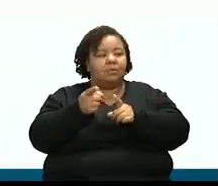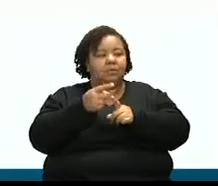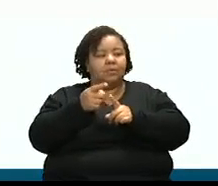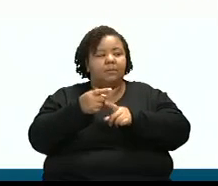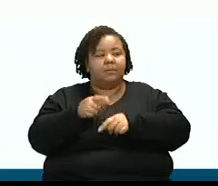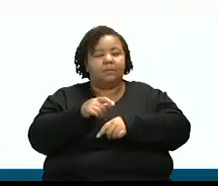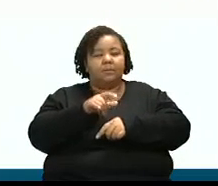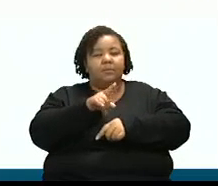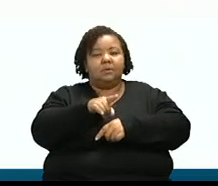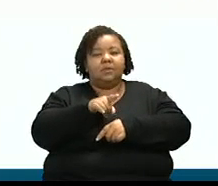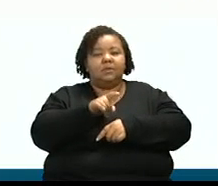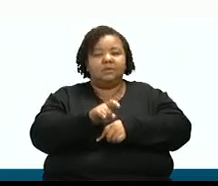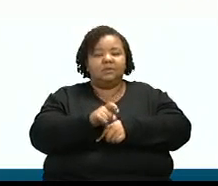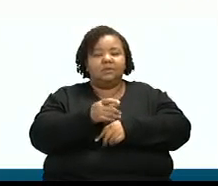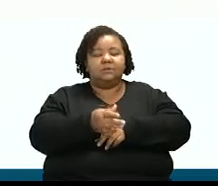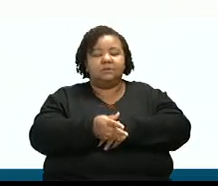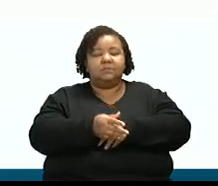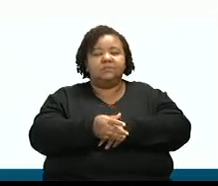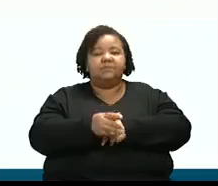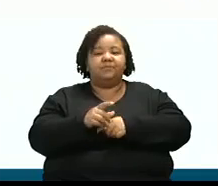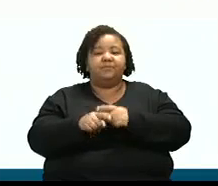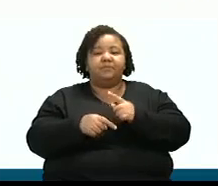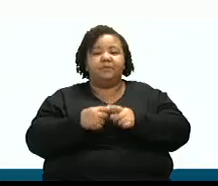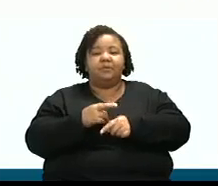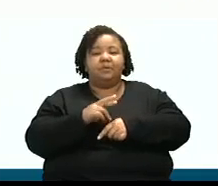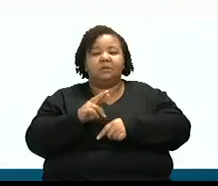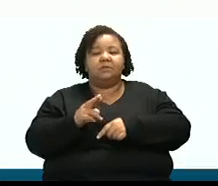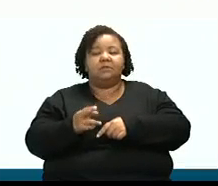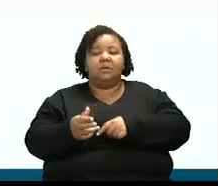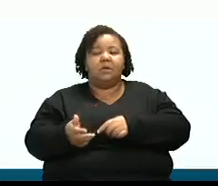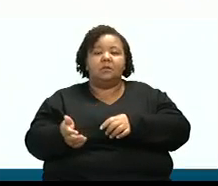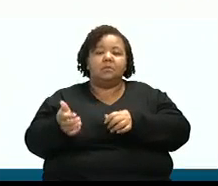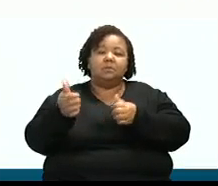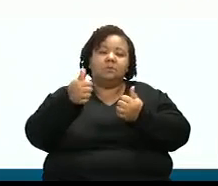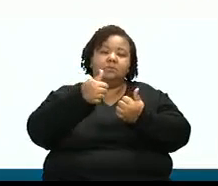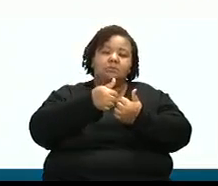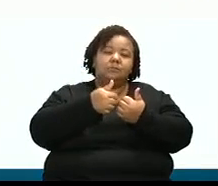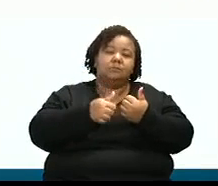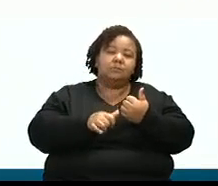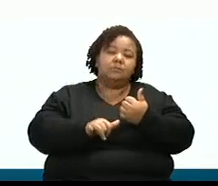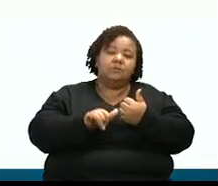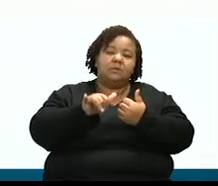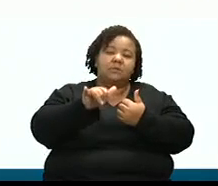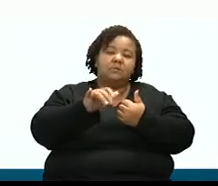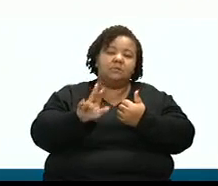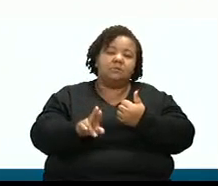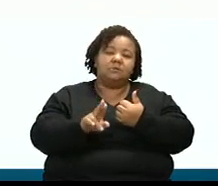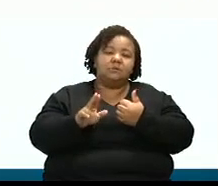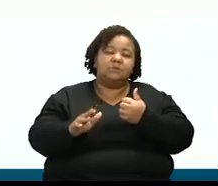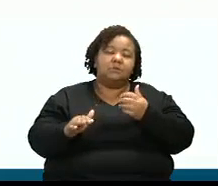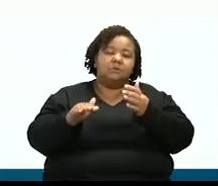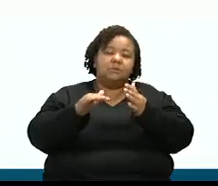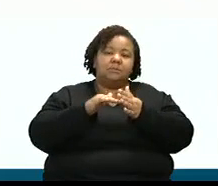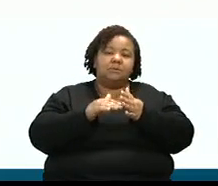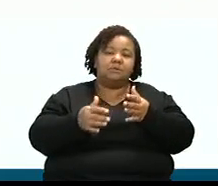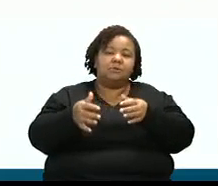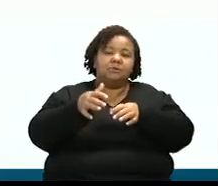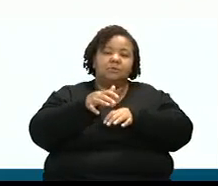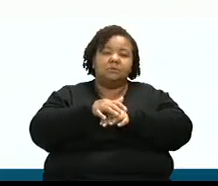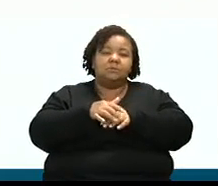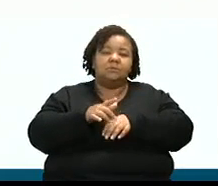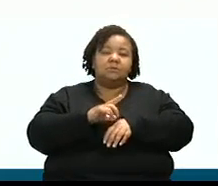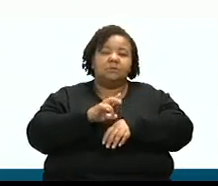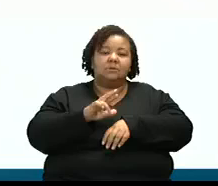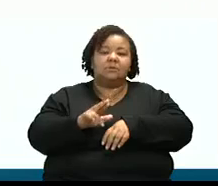a x, que é a integral mais interna, o resultado eu integro em relação a y, aplico os limites de integração e tenho o